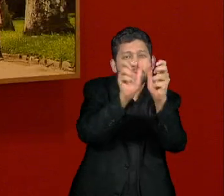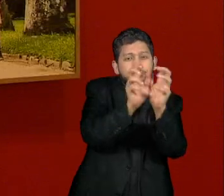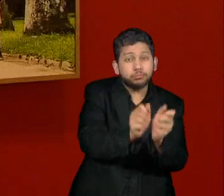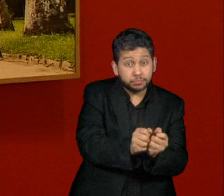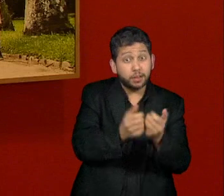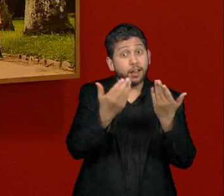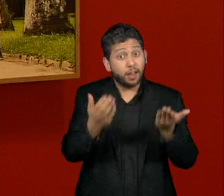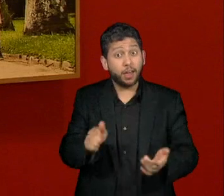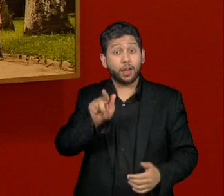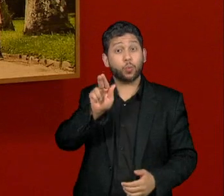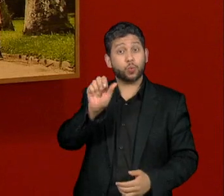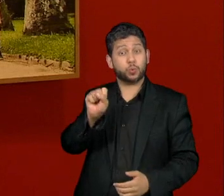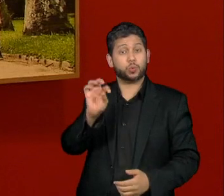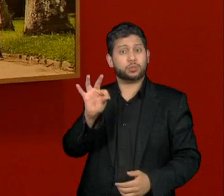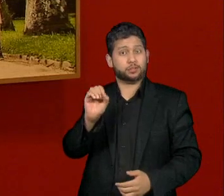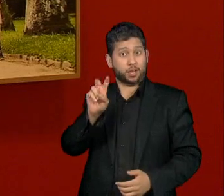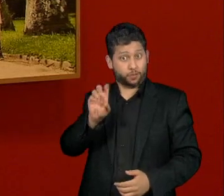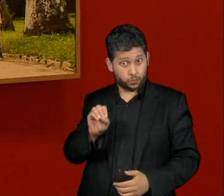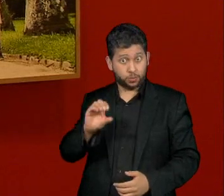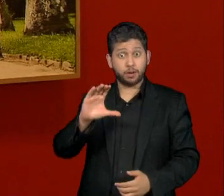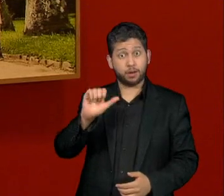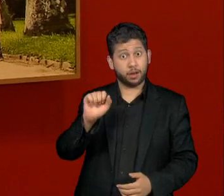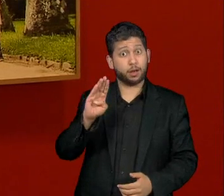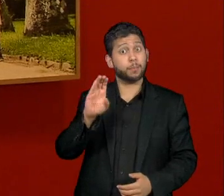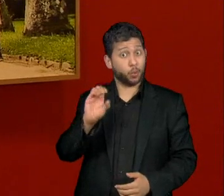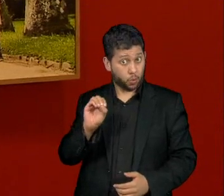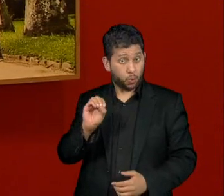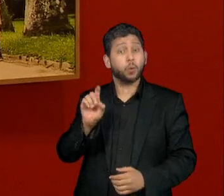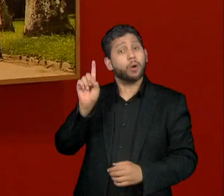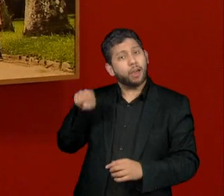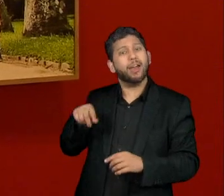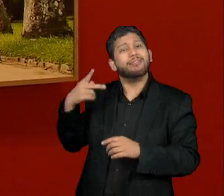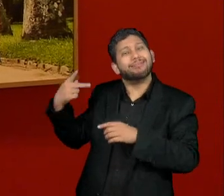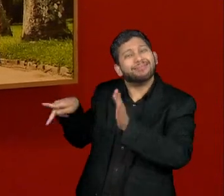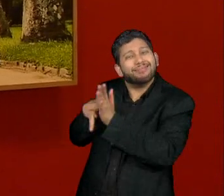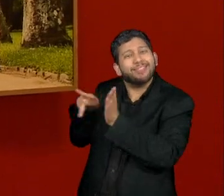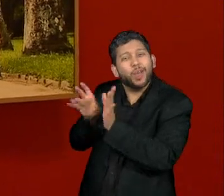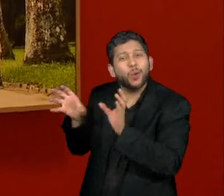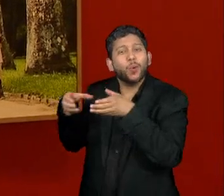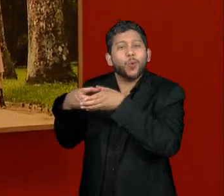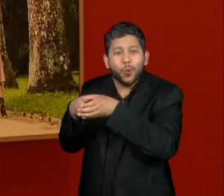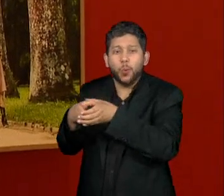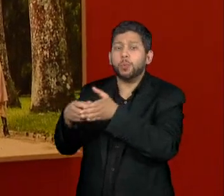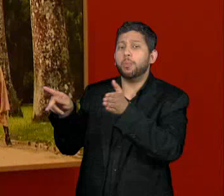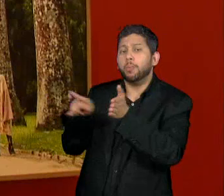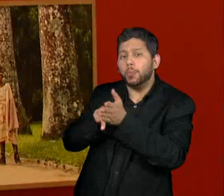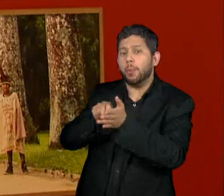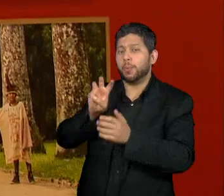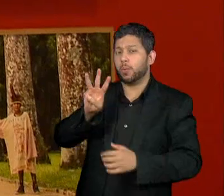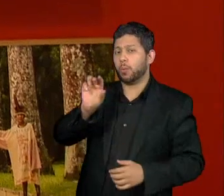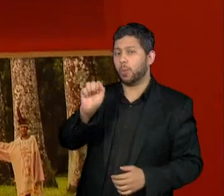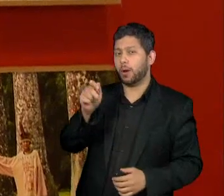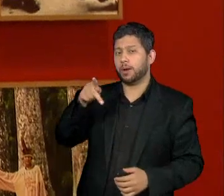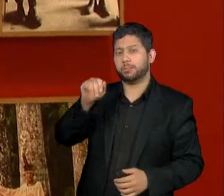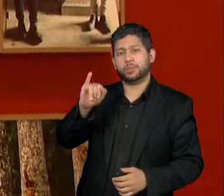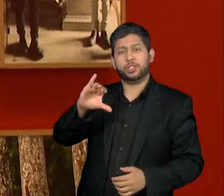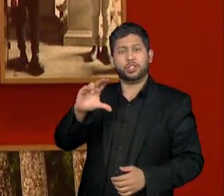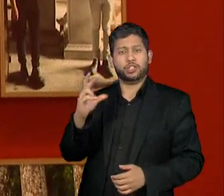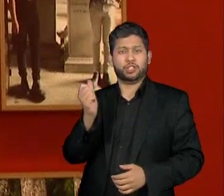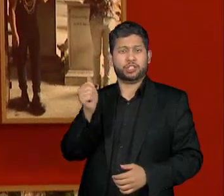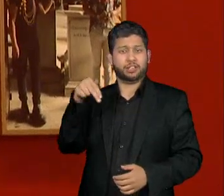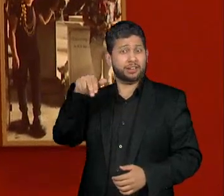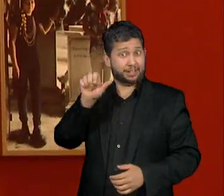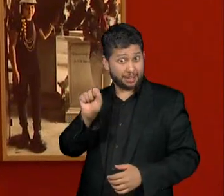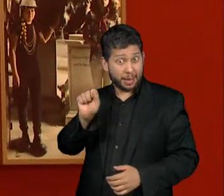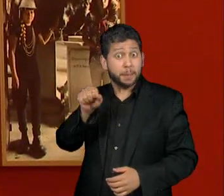Foi desenvolvida junto com parentes da etnia Wapixana, inclusive a mãe, retirada ainda menina do